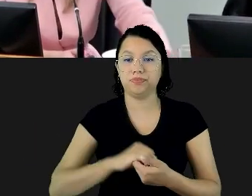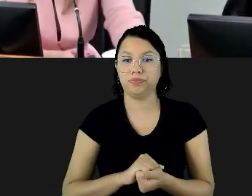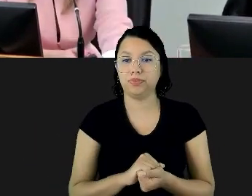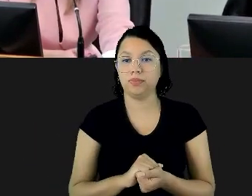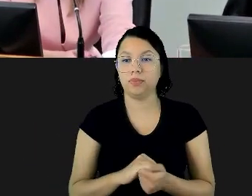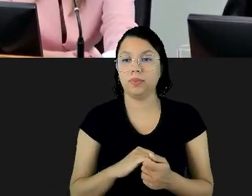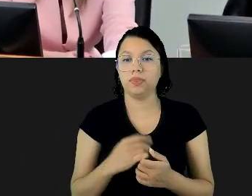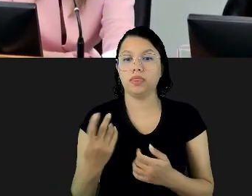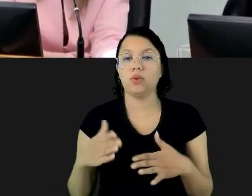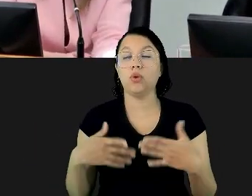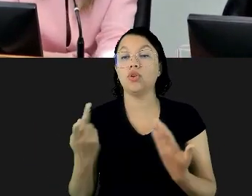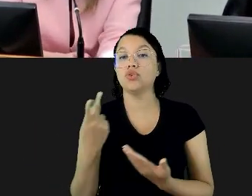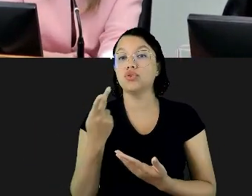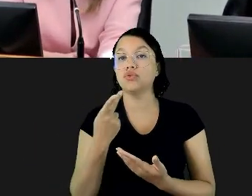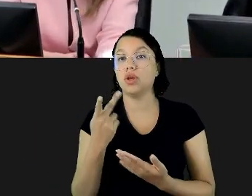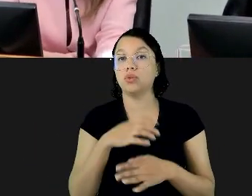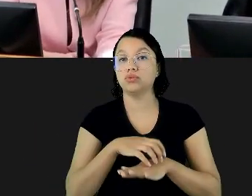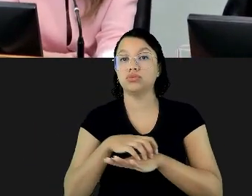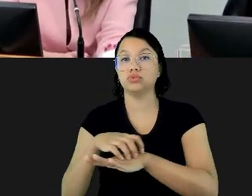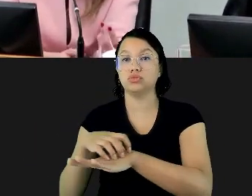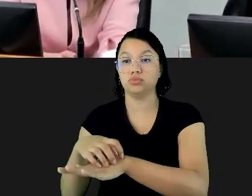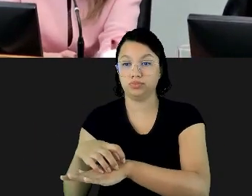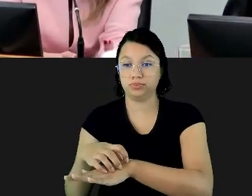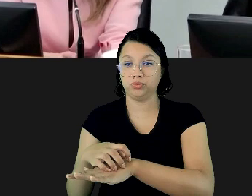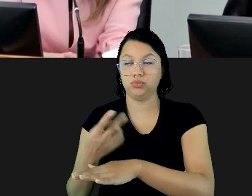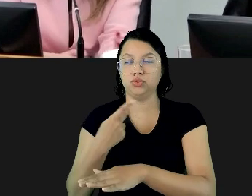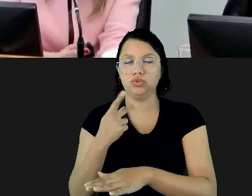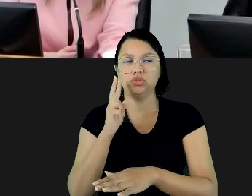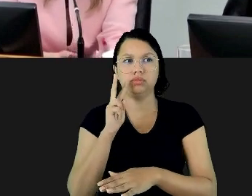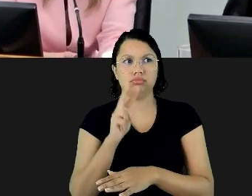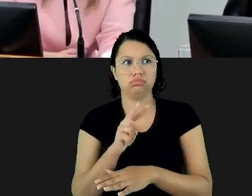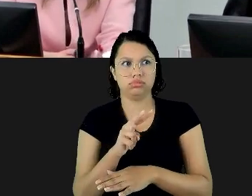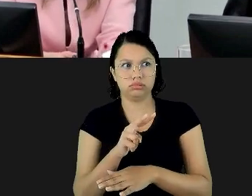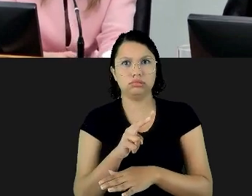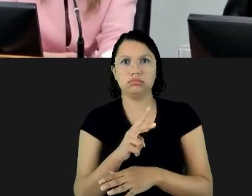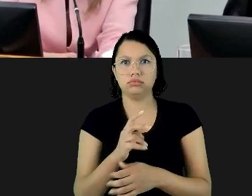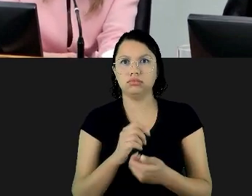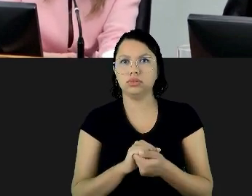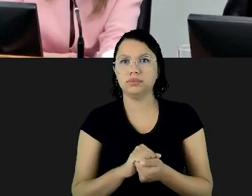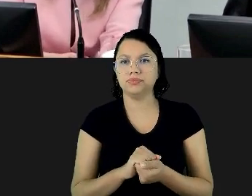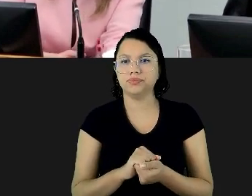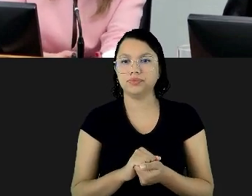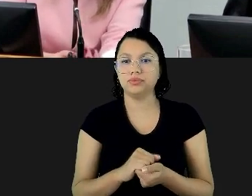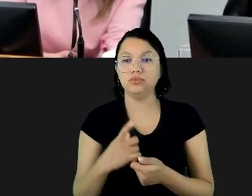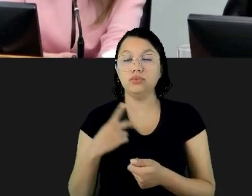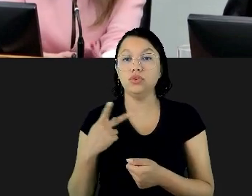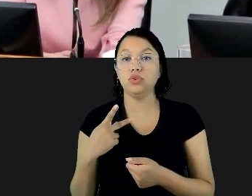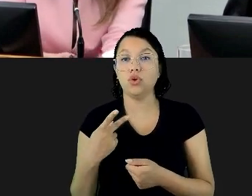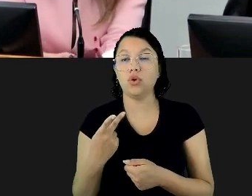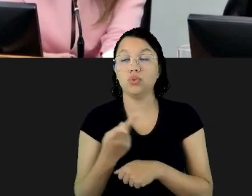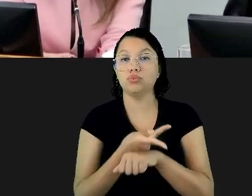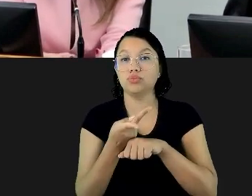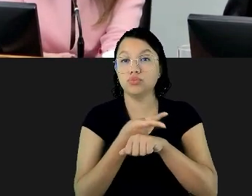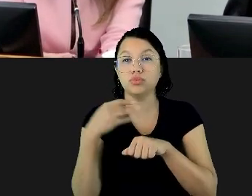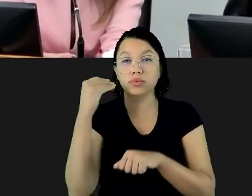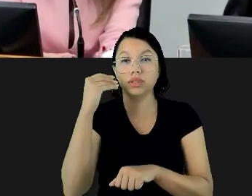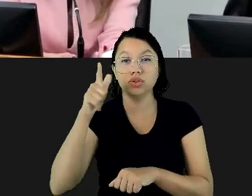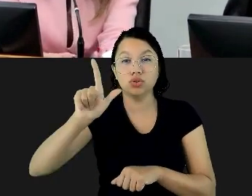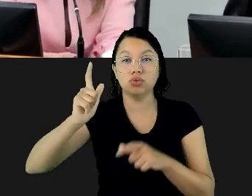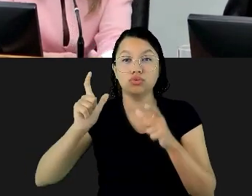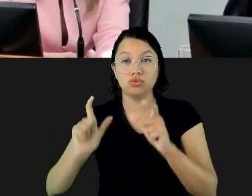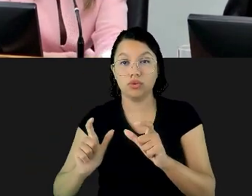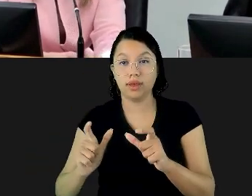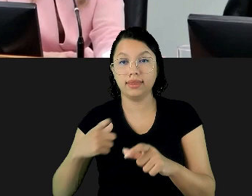que nós nos deparamos recentemente, nós buscamos aí experiências de outros locais, e há uma Organização Mundial do